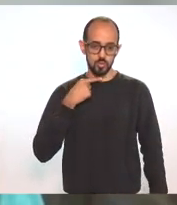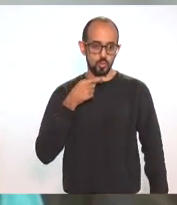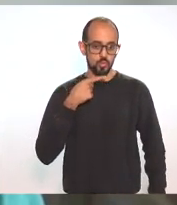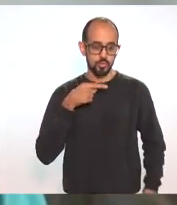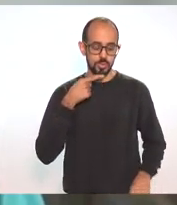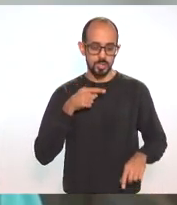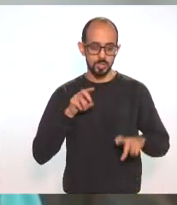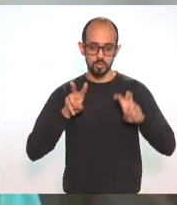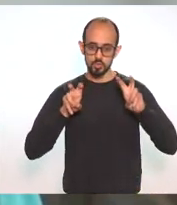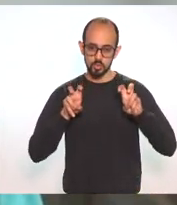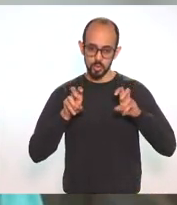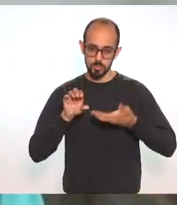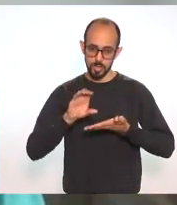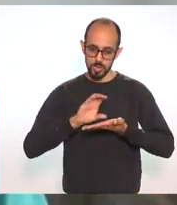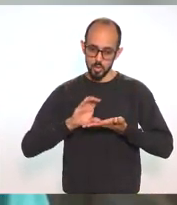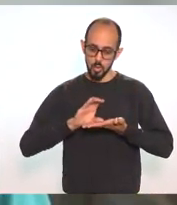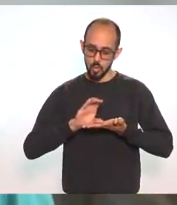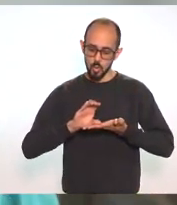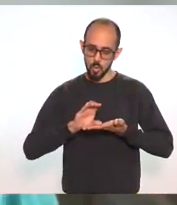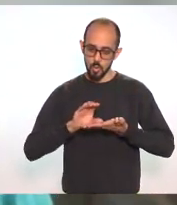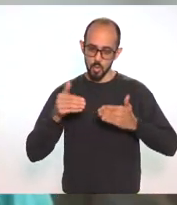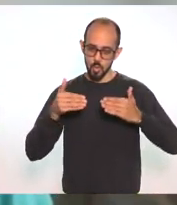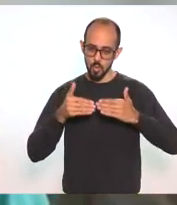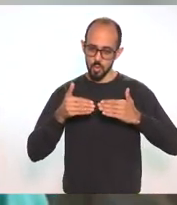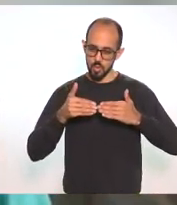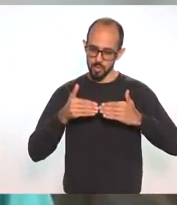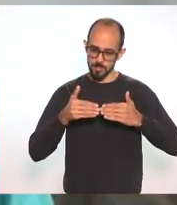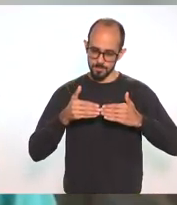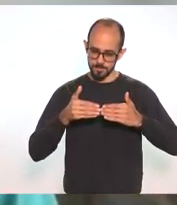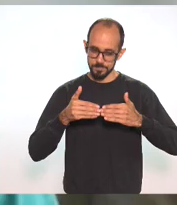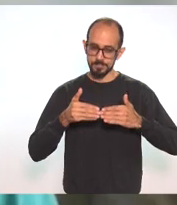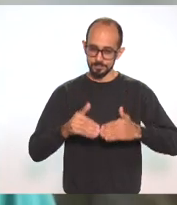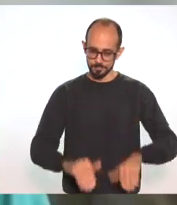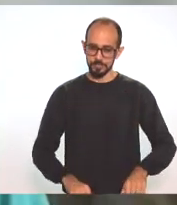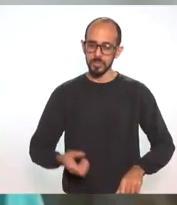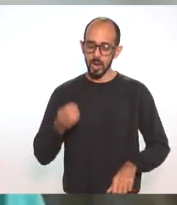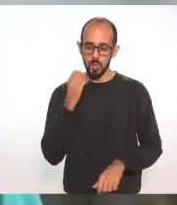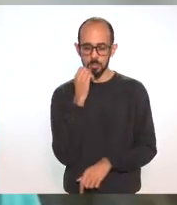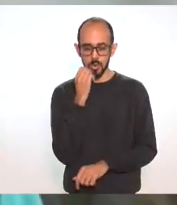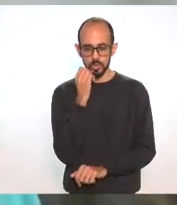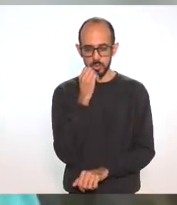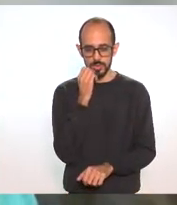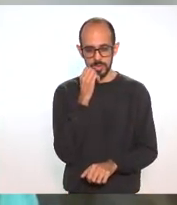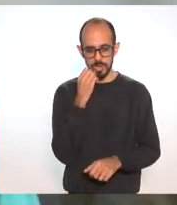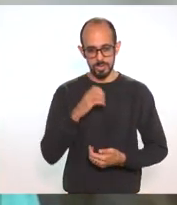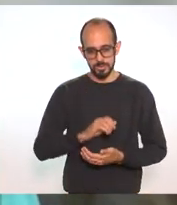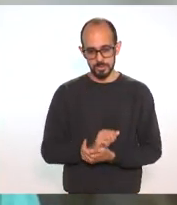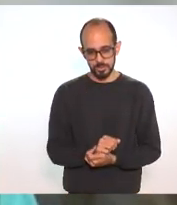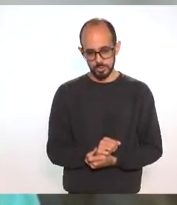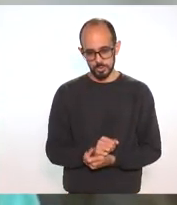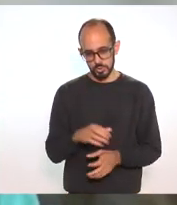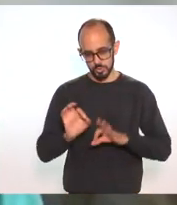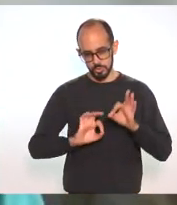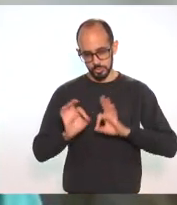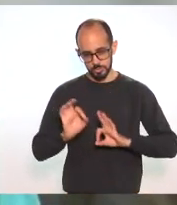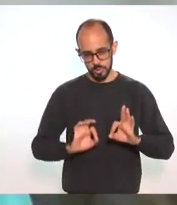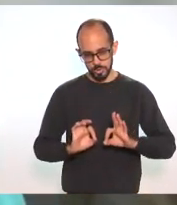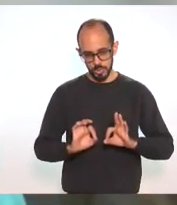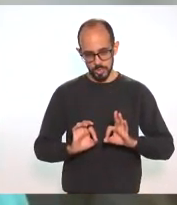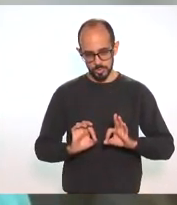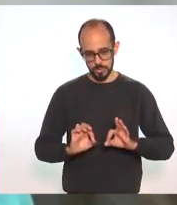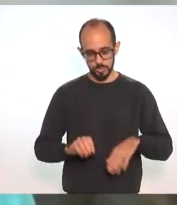a constitucionalidade, a legalidade, a oportunidade do projeto da